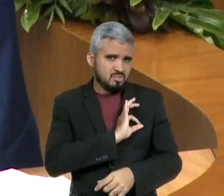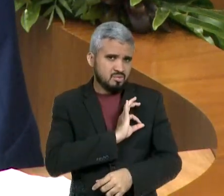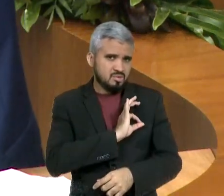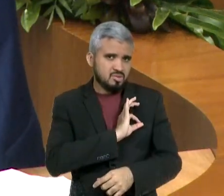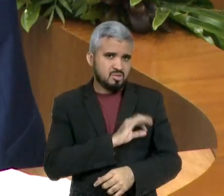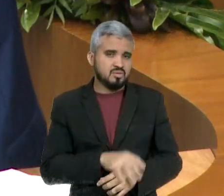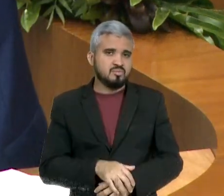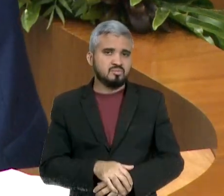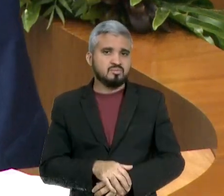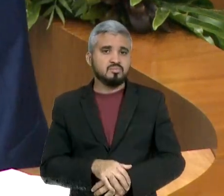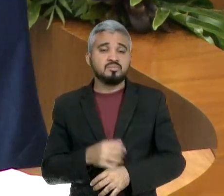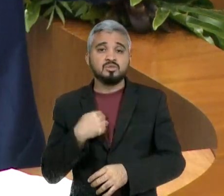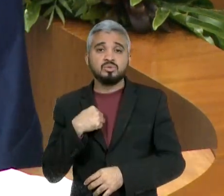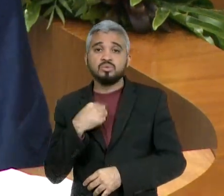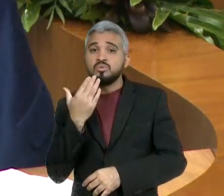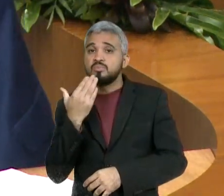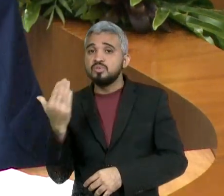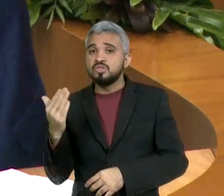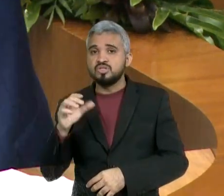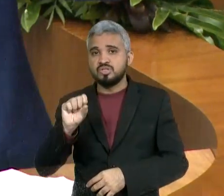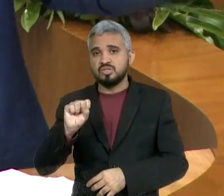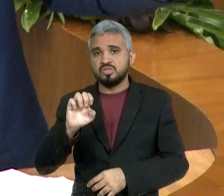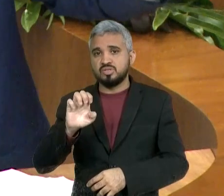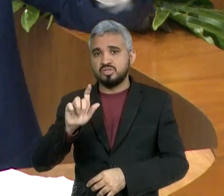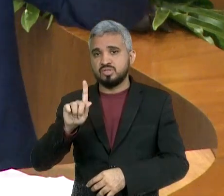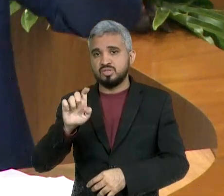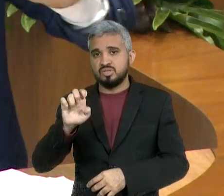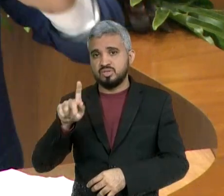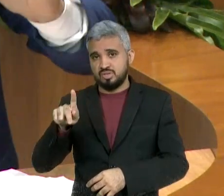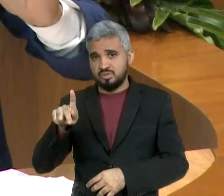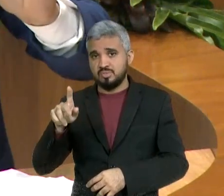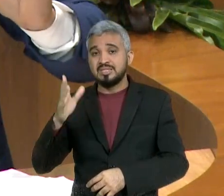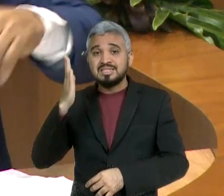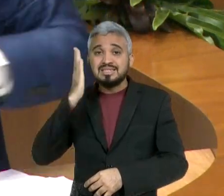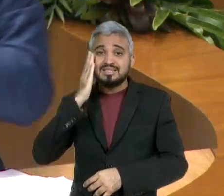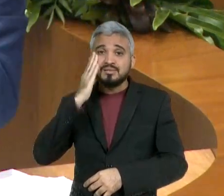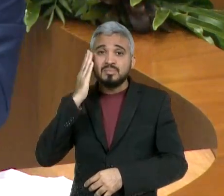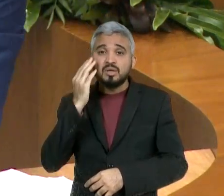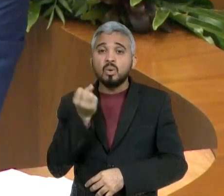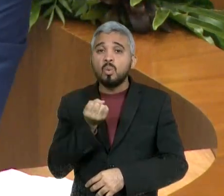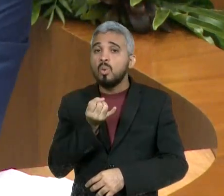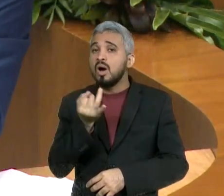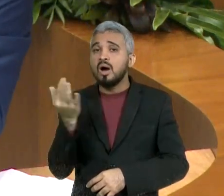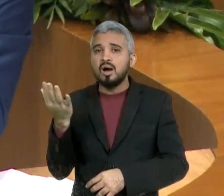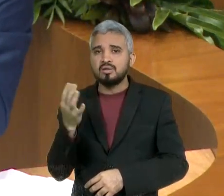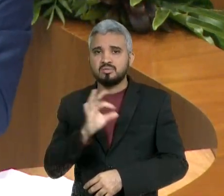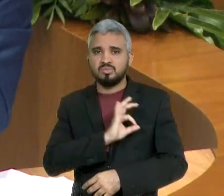que solicitaram, fizeram requerimento para ir para a reserva. Com isso, teremos vaga não só para a promoção